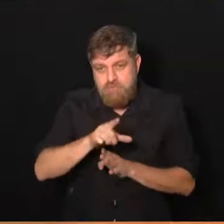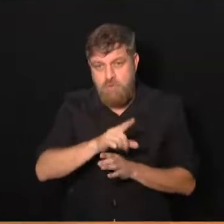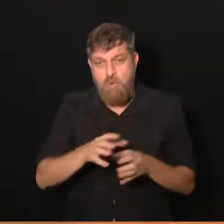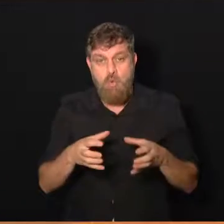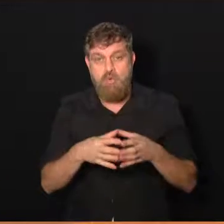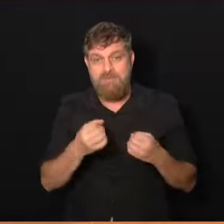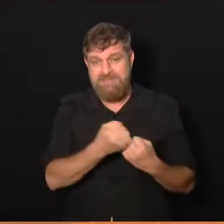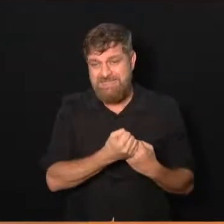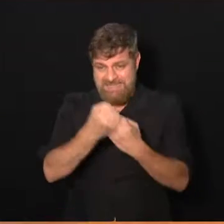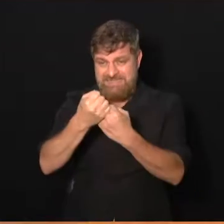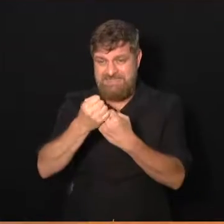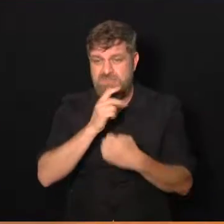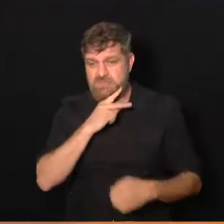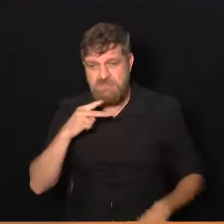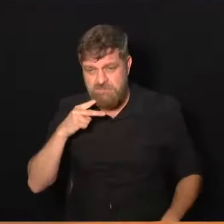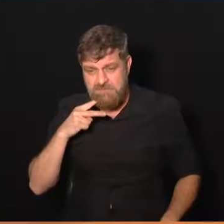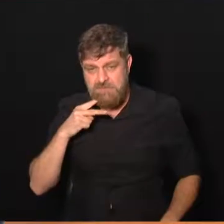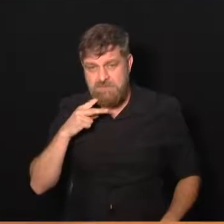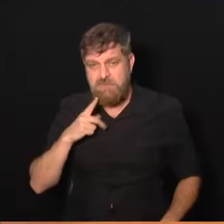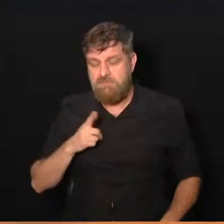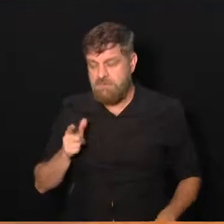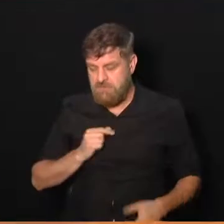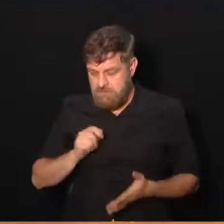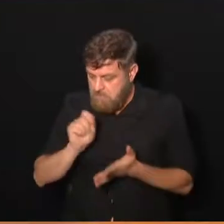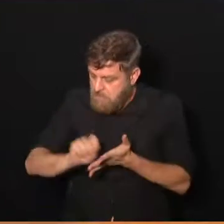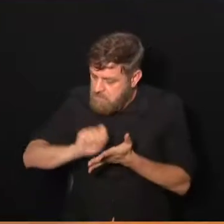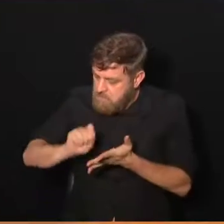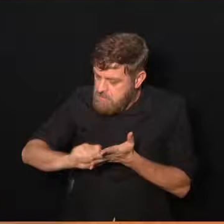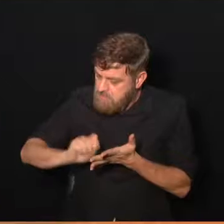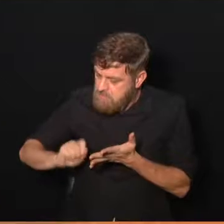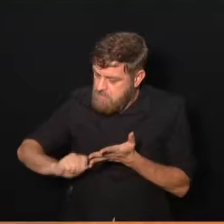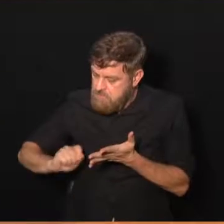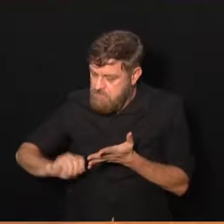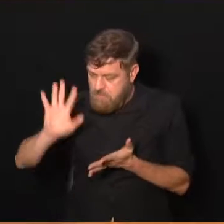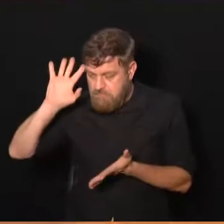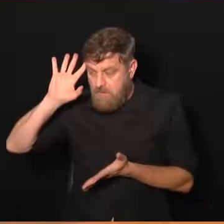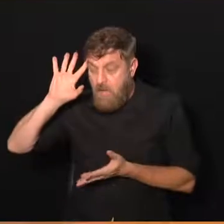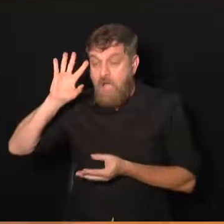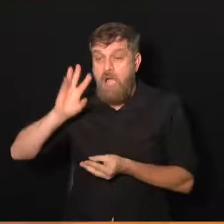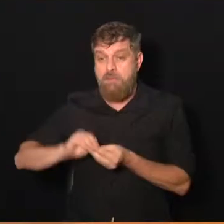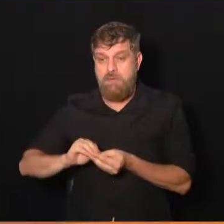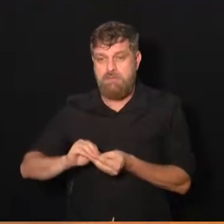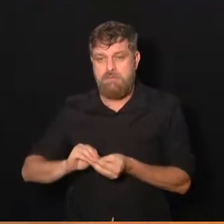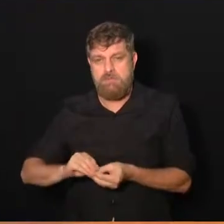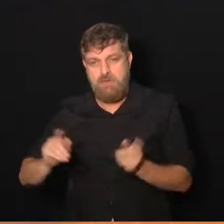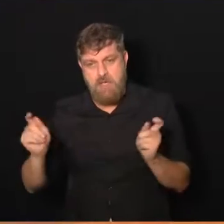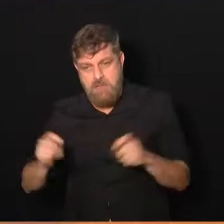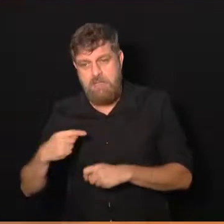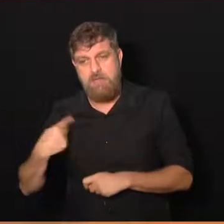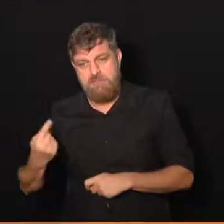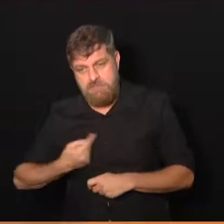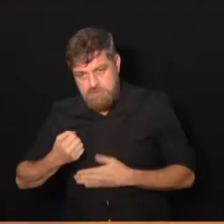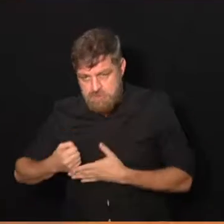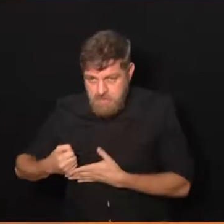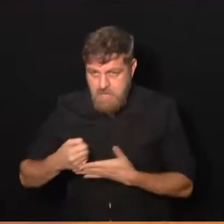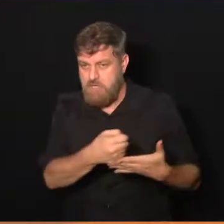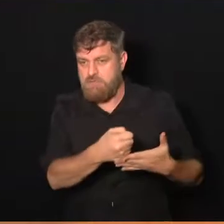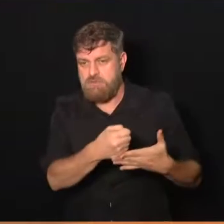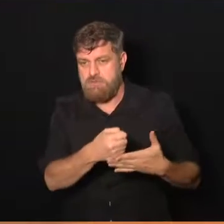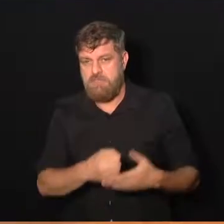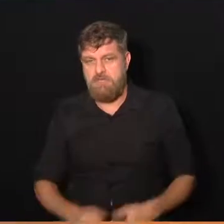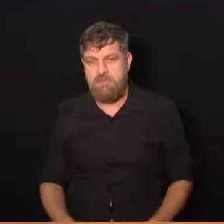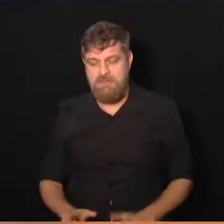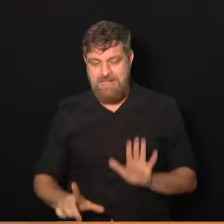está empenhada em apresentar soluções e a gente poderia contribuir para uma